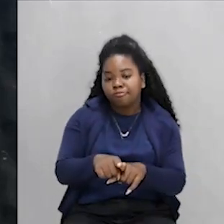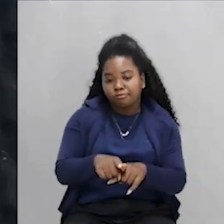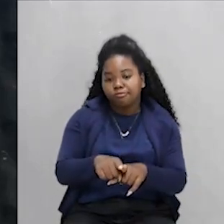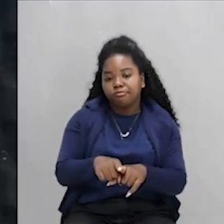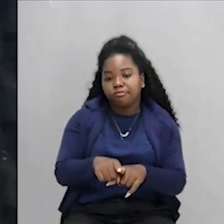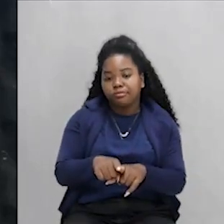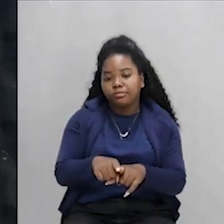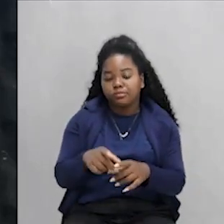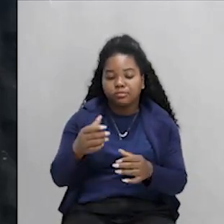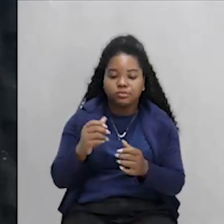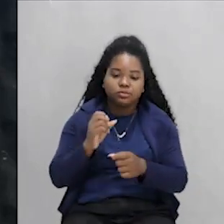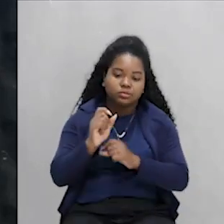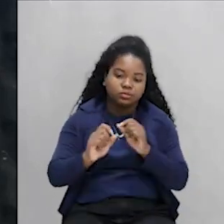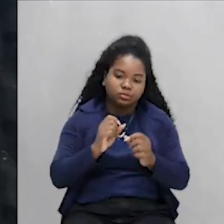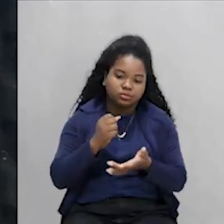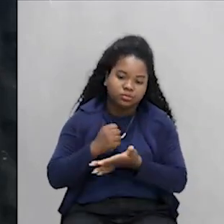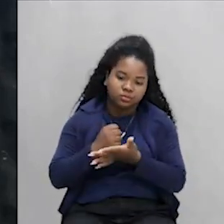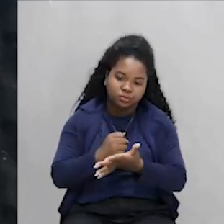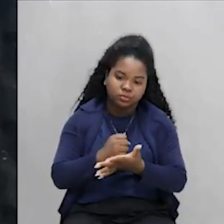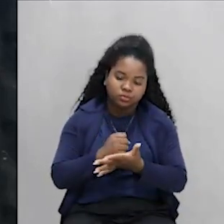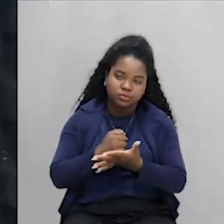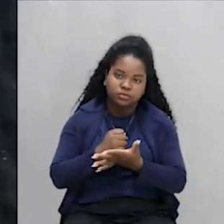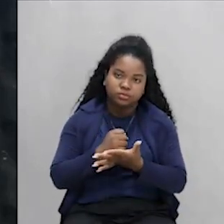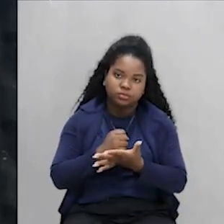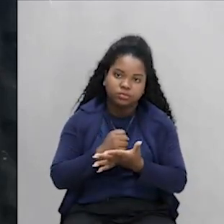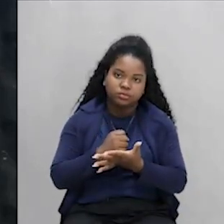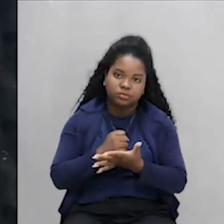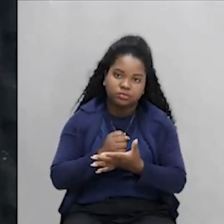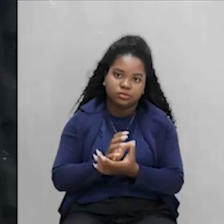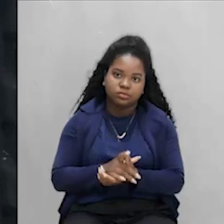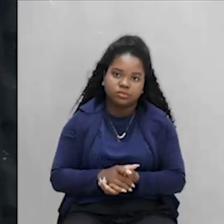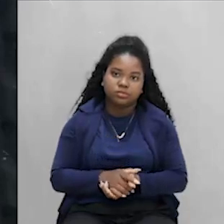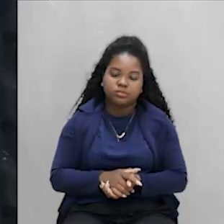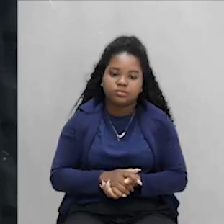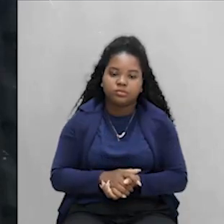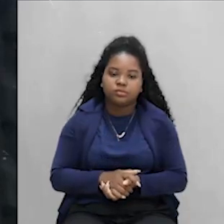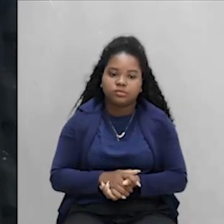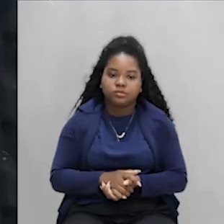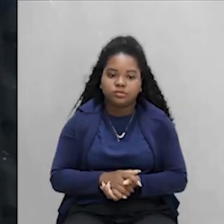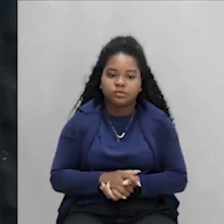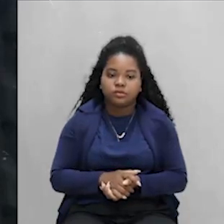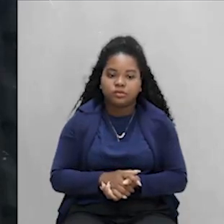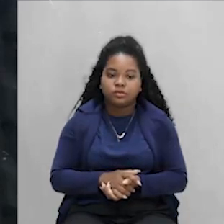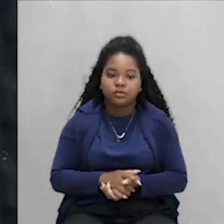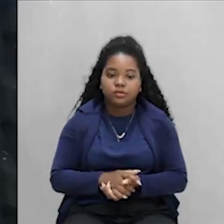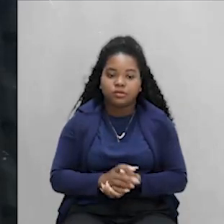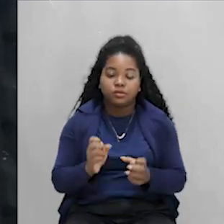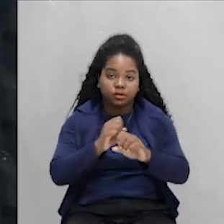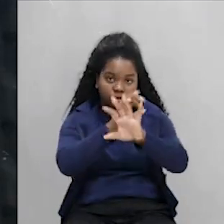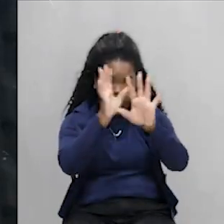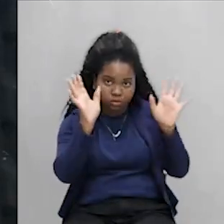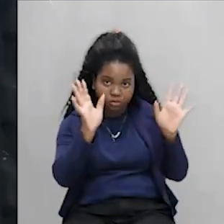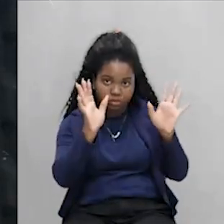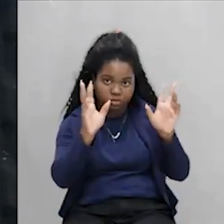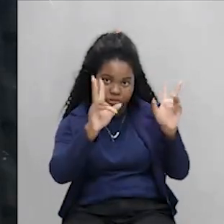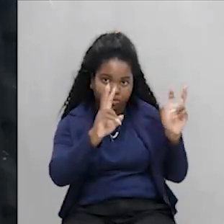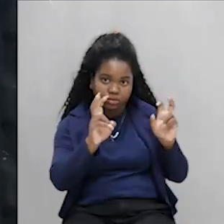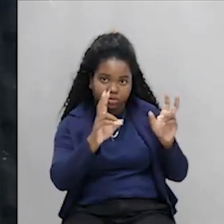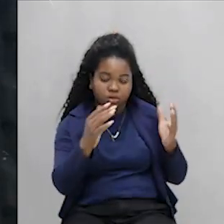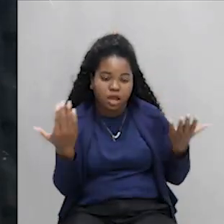forma de auxiliar tudo bem com uma forma de auxiliar entendido isso